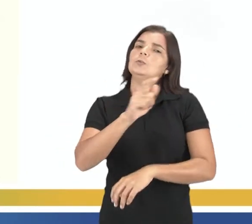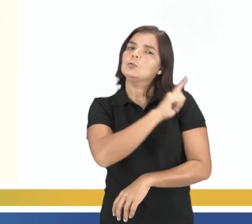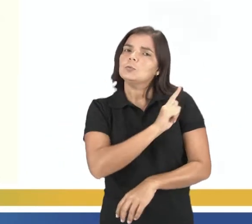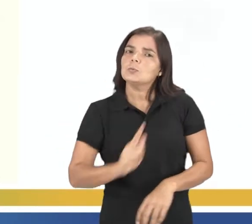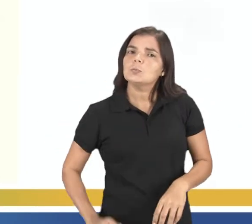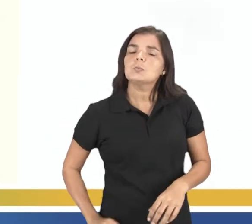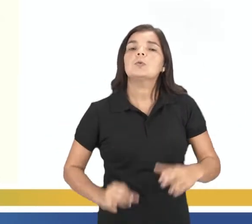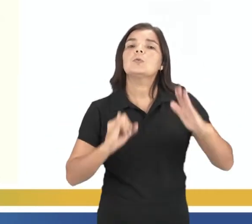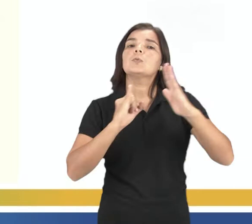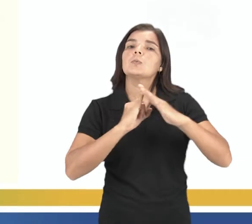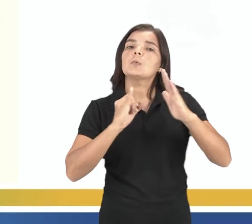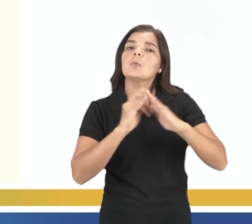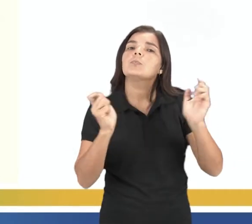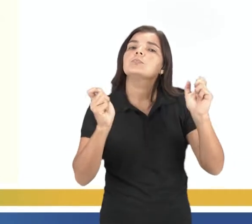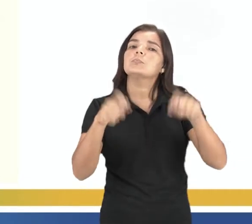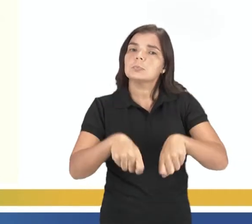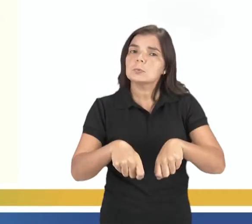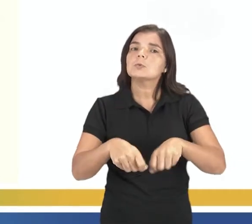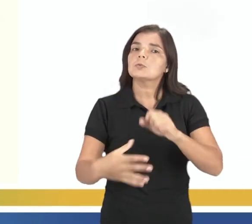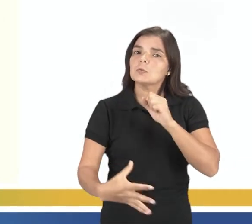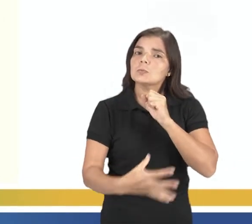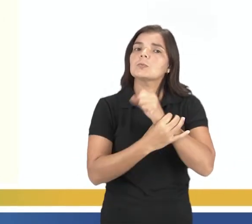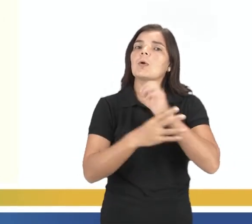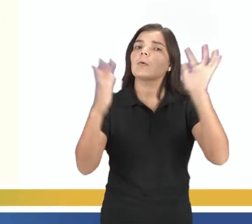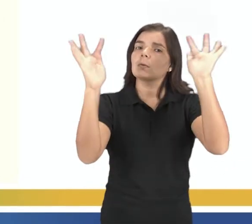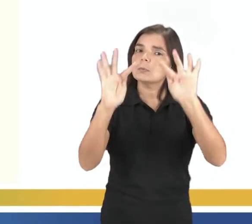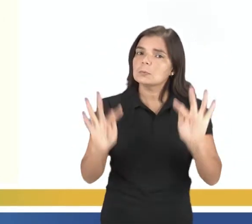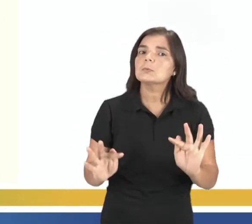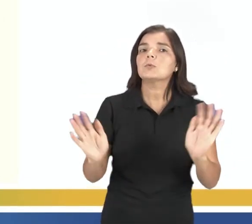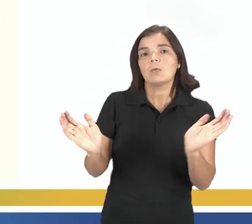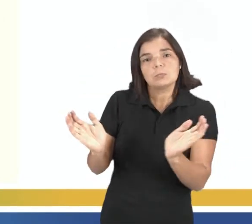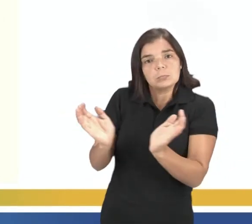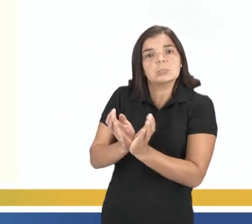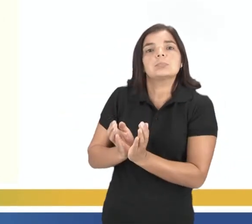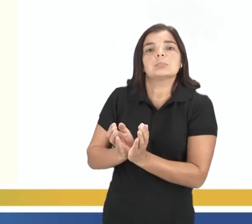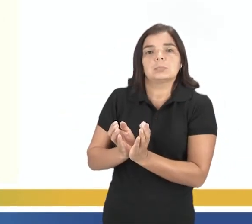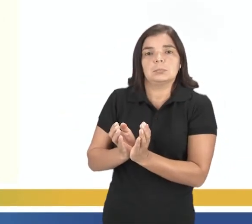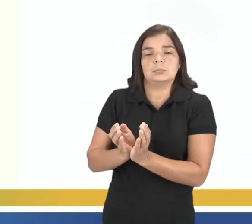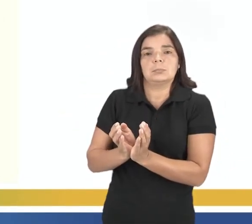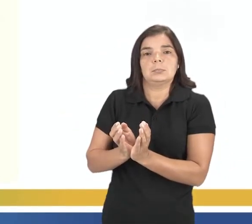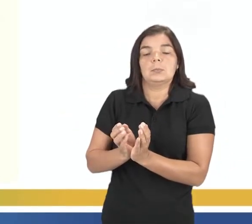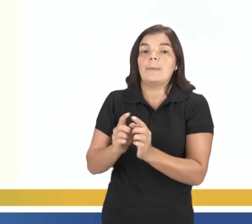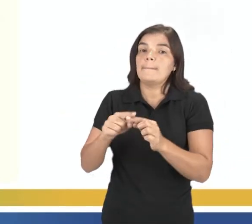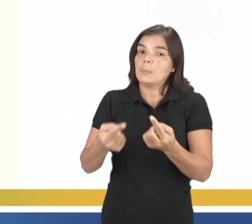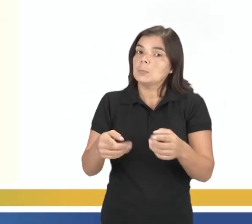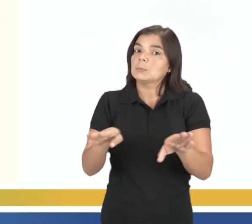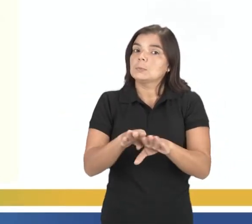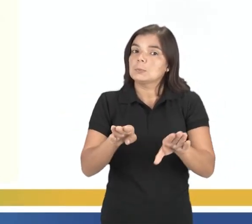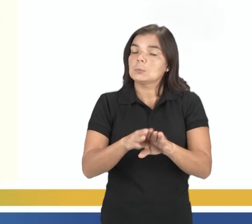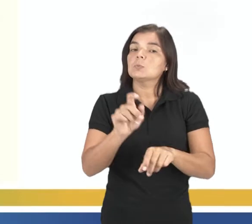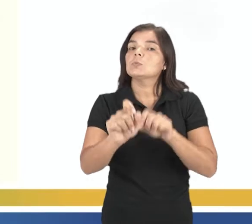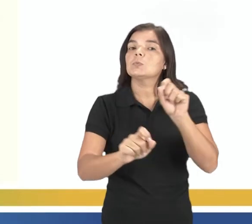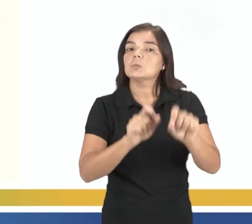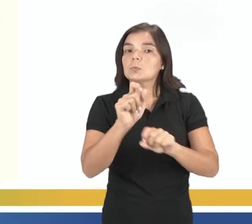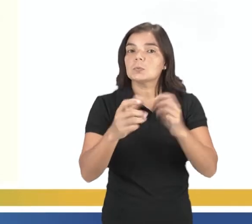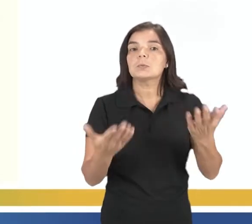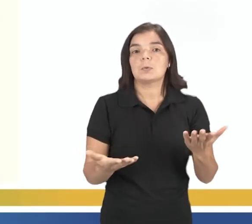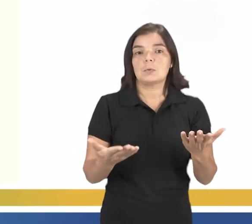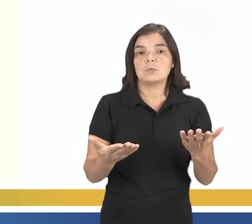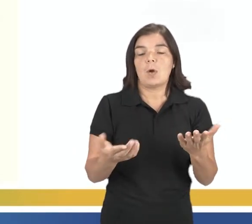as instituições capazes de assegurar a felicidade coletiva. Trata-se, portanto,